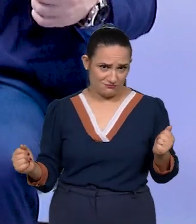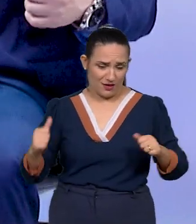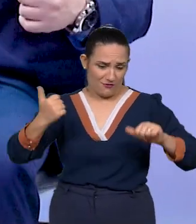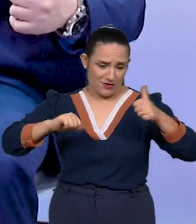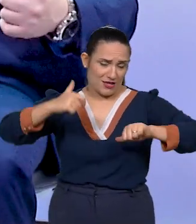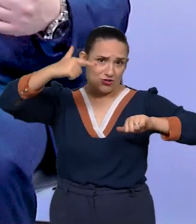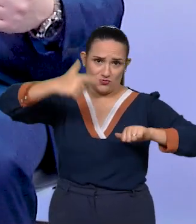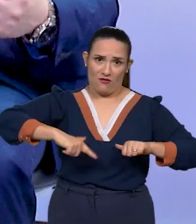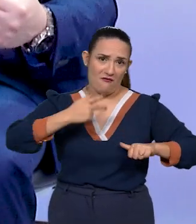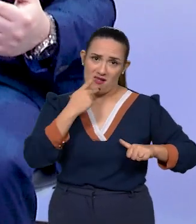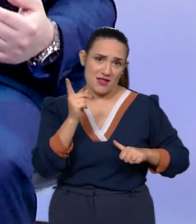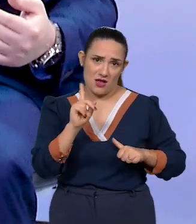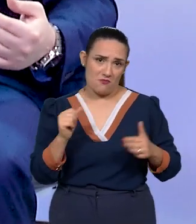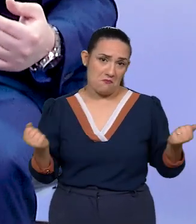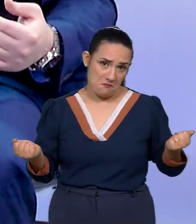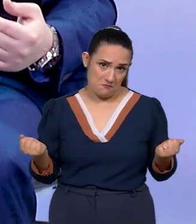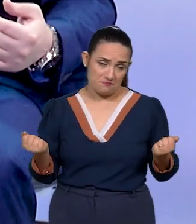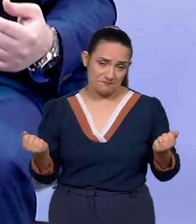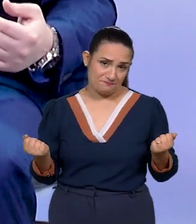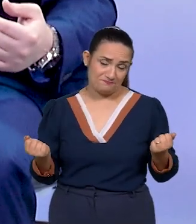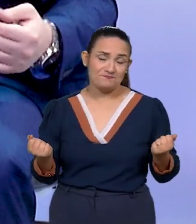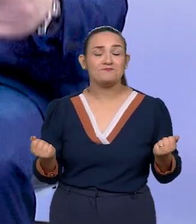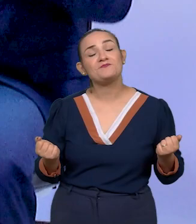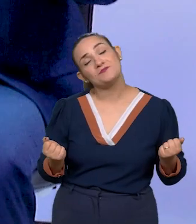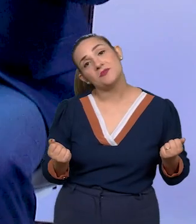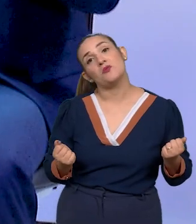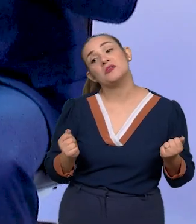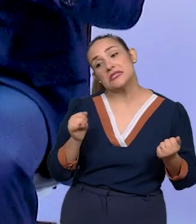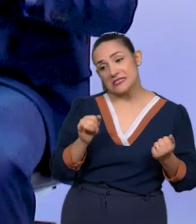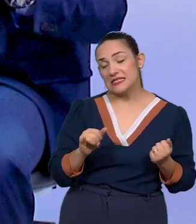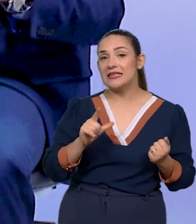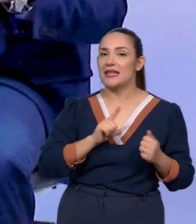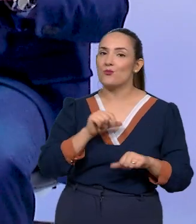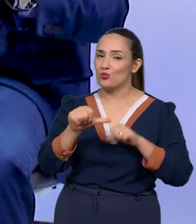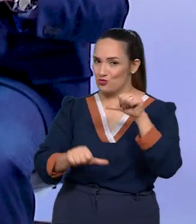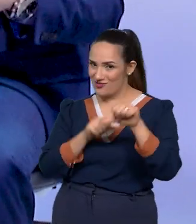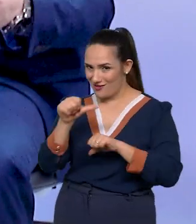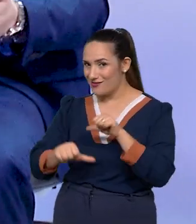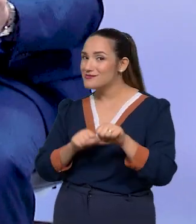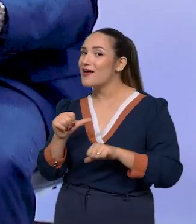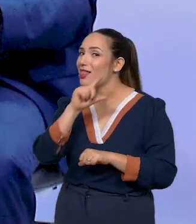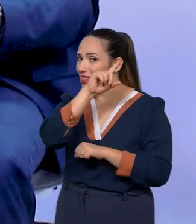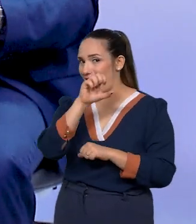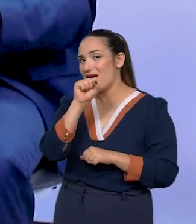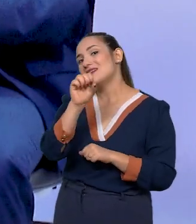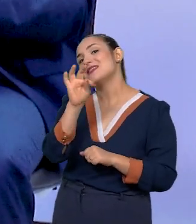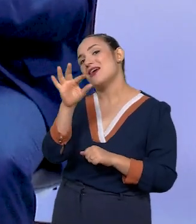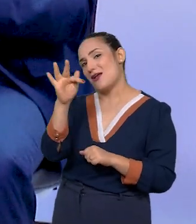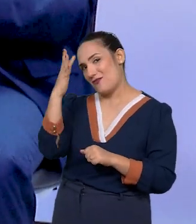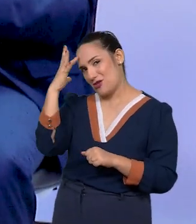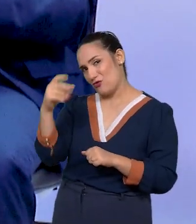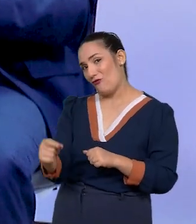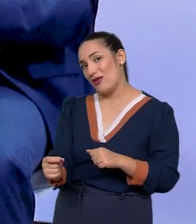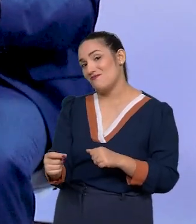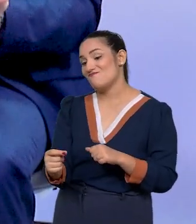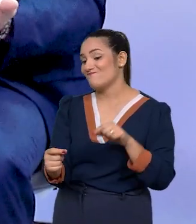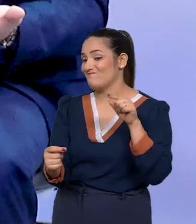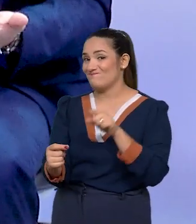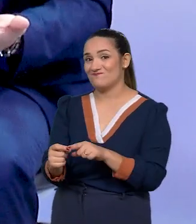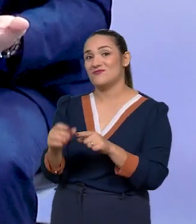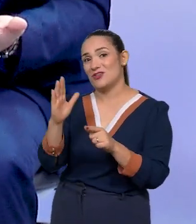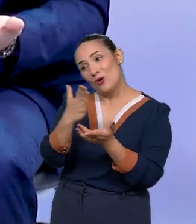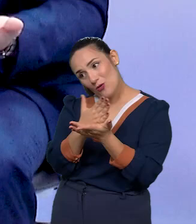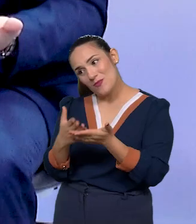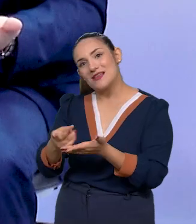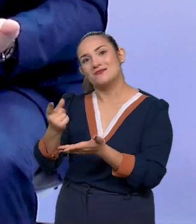a reanalisar esse ponto? E caso ele reanalise, e entenda que é constitucional, a